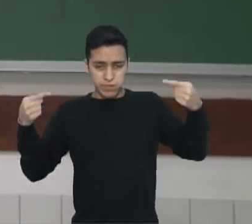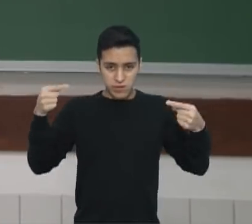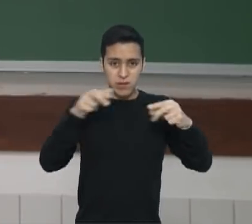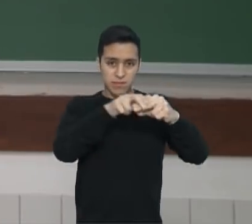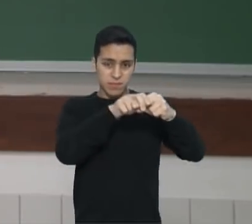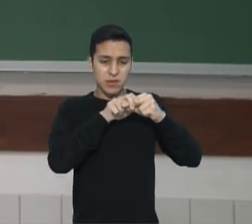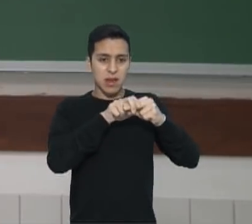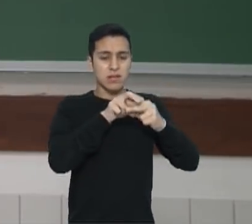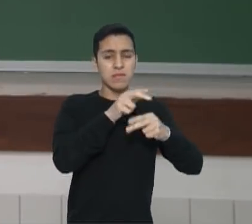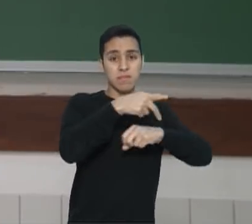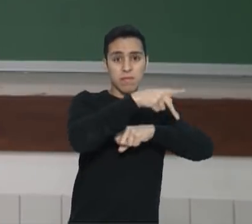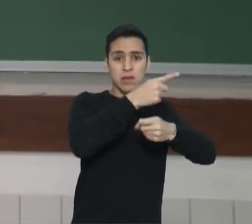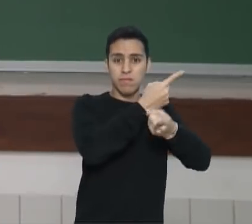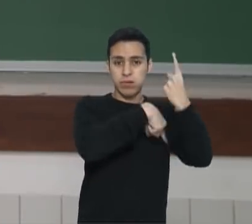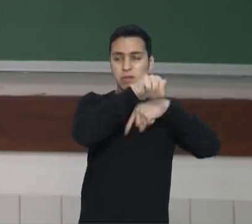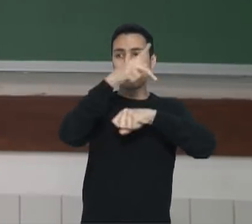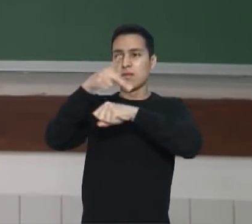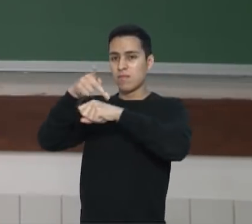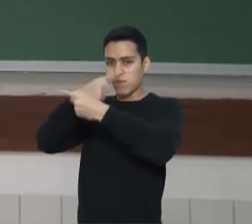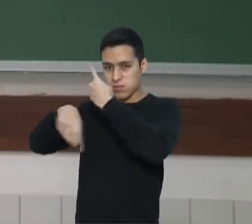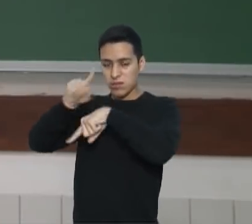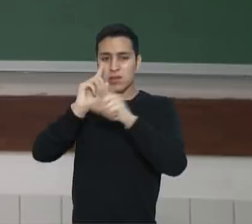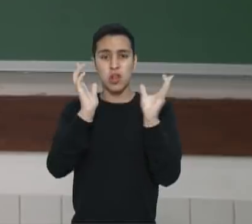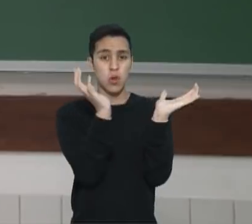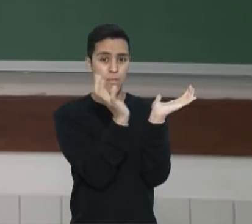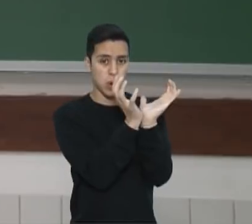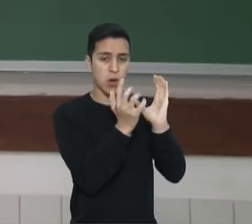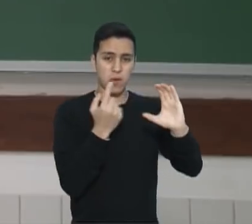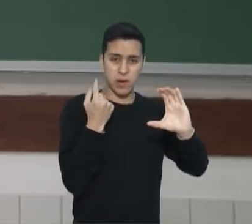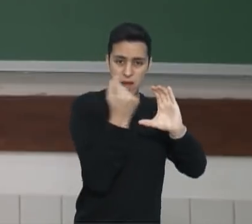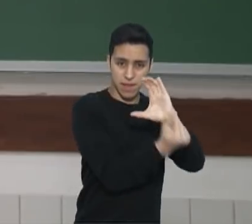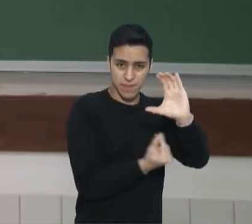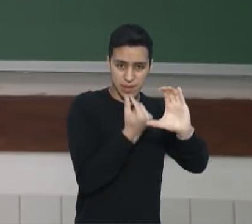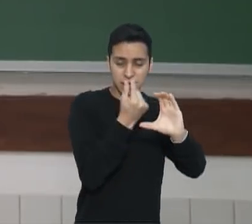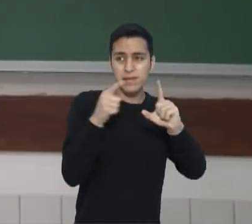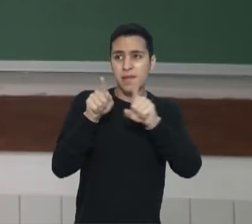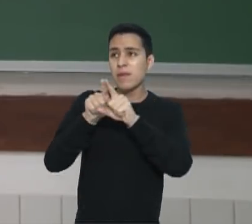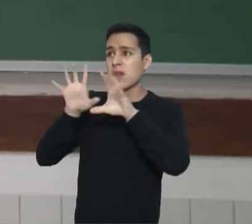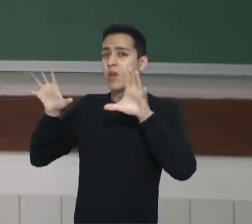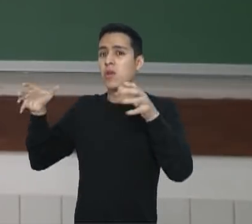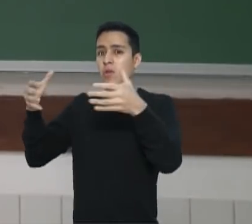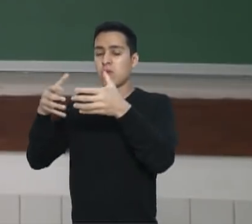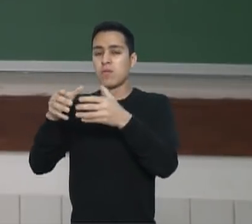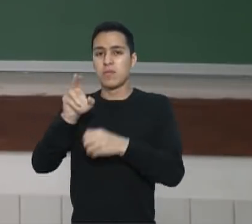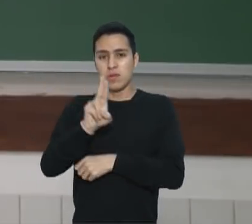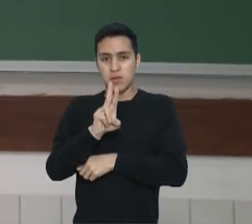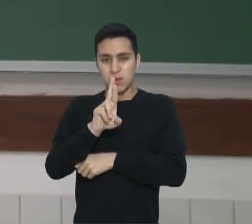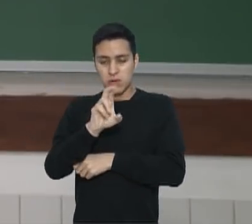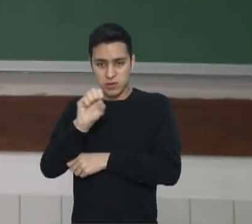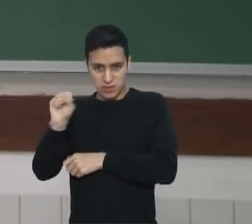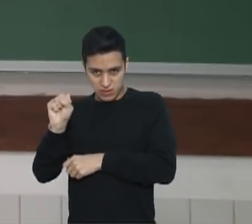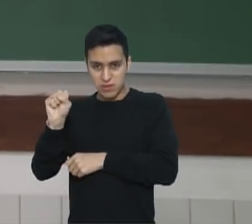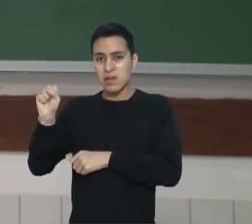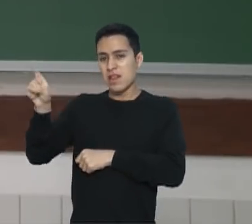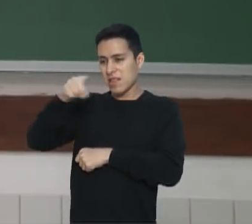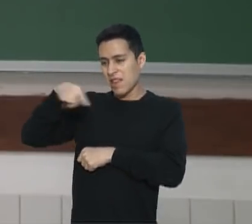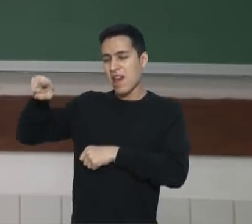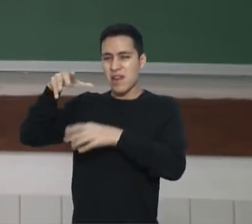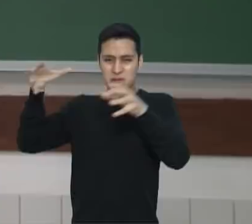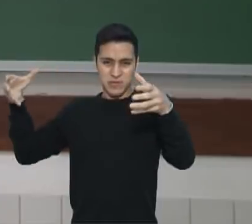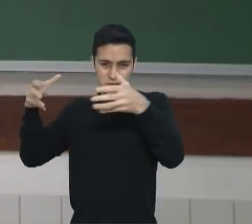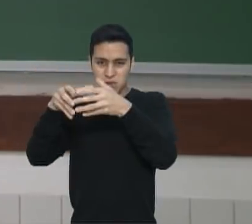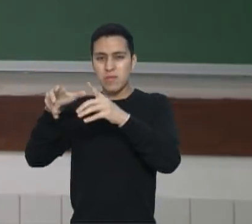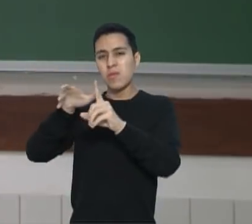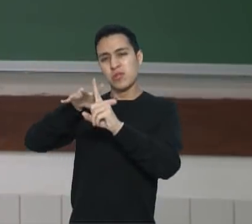das superpotências. Estados Unidos, o bloco capitalista, lembra-se? E a União Soviética liderando o bloco